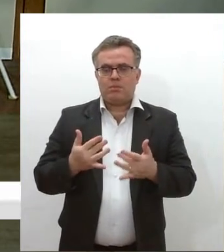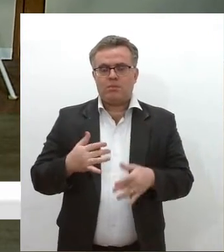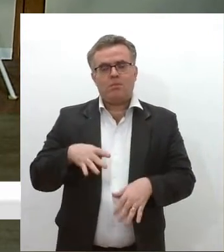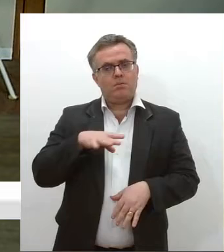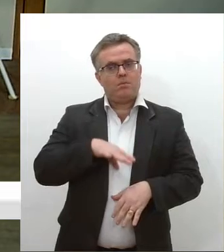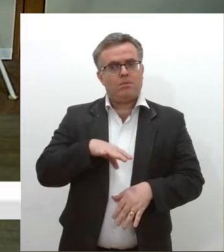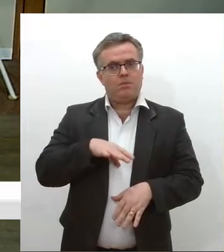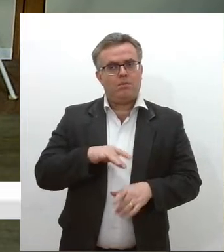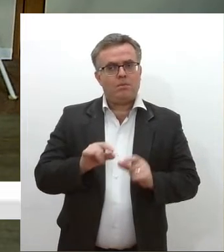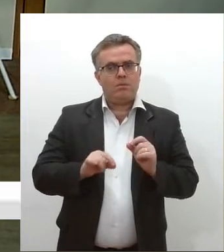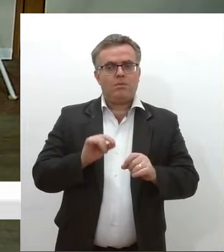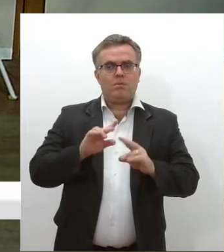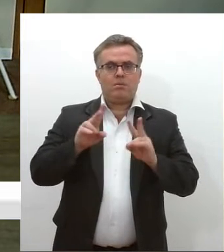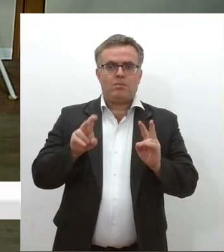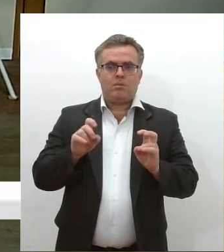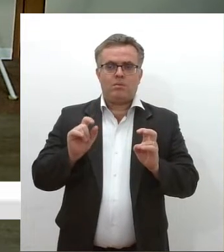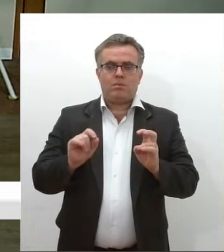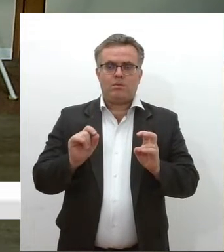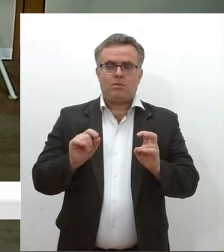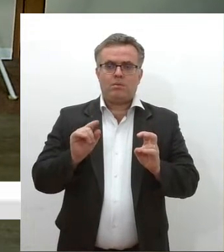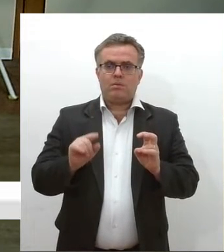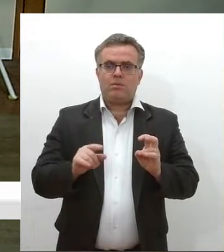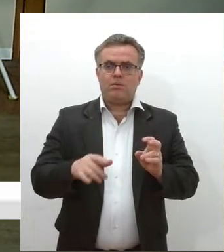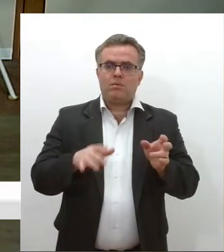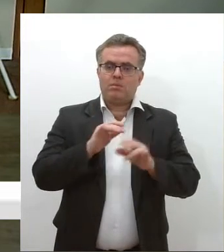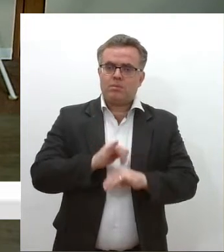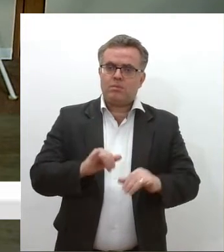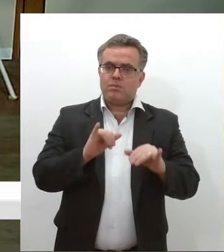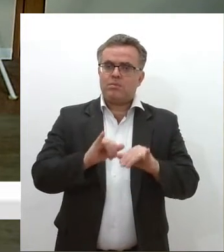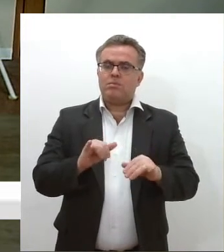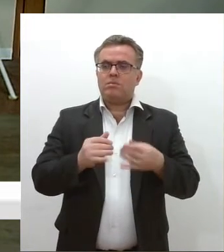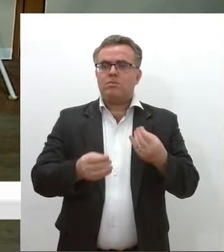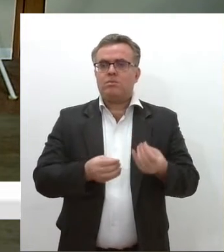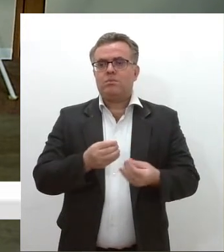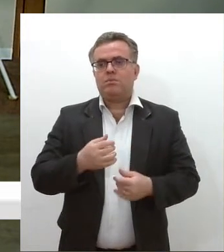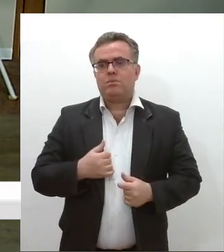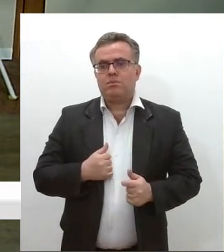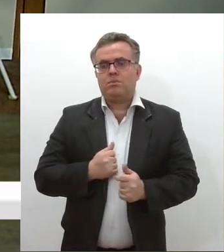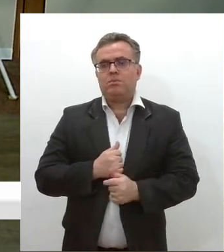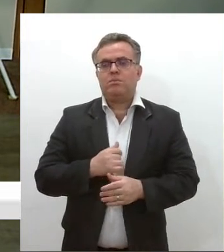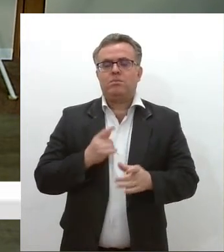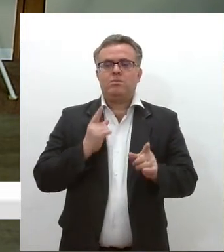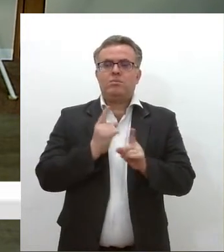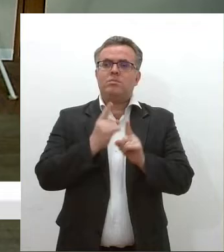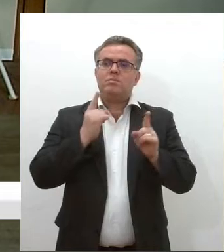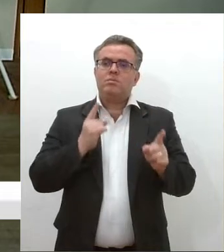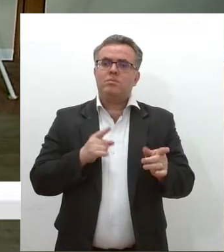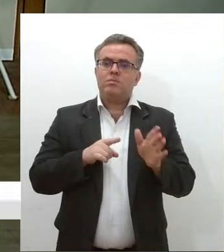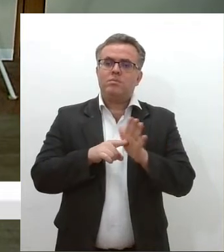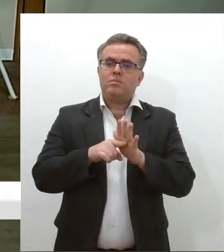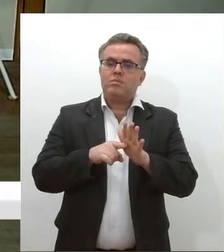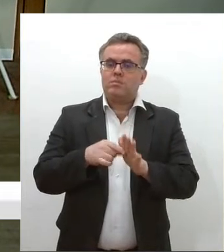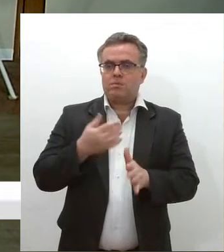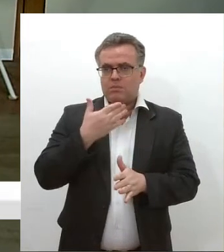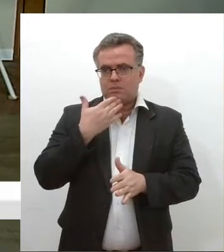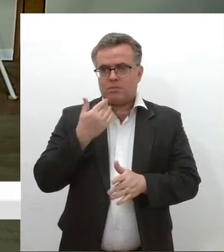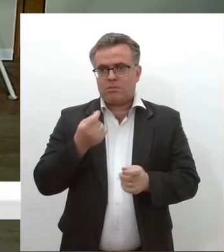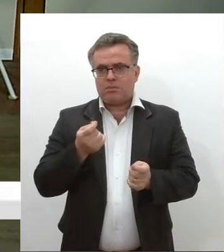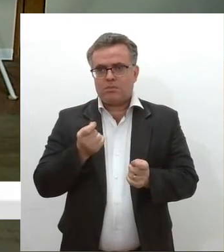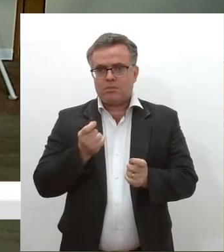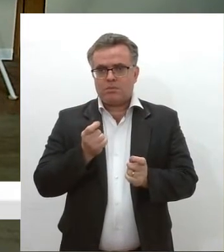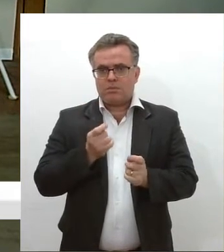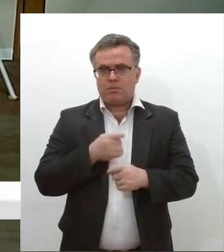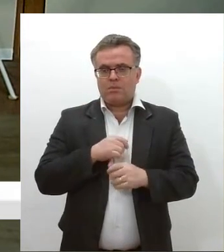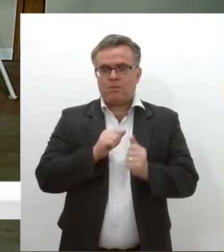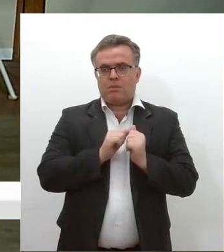gente colaborar aqui com informações de onde encontrar, né, como pesquisar a melhor forma de acompanhar